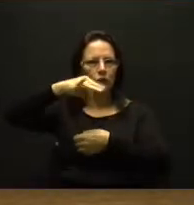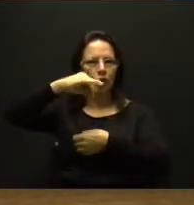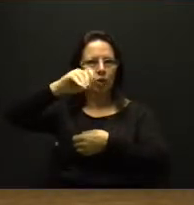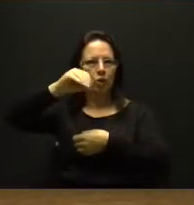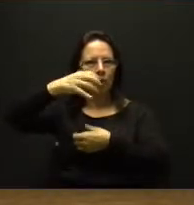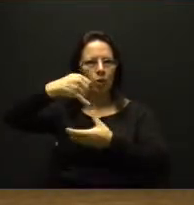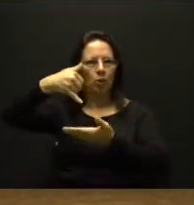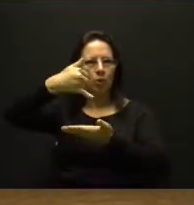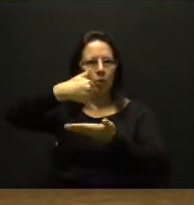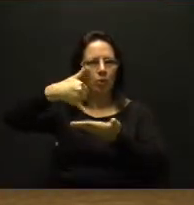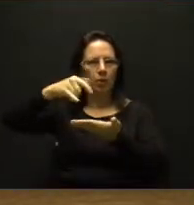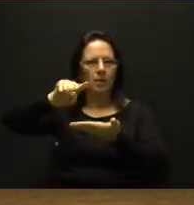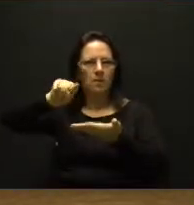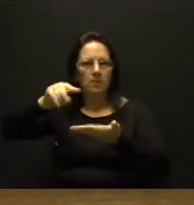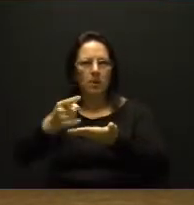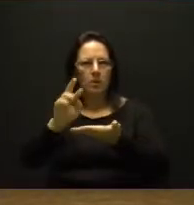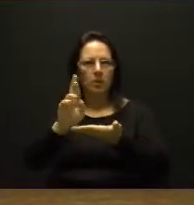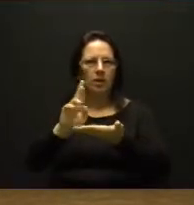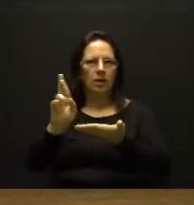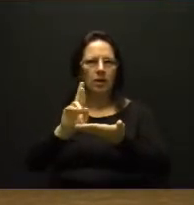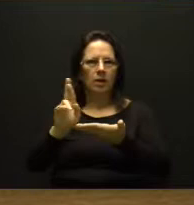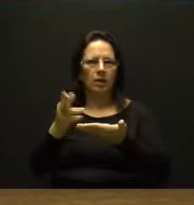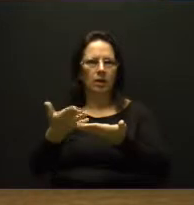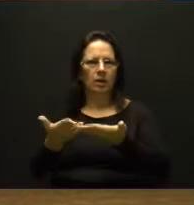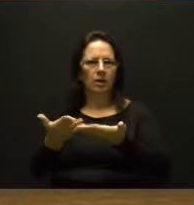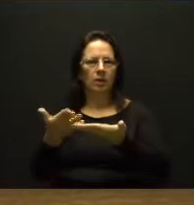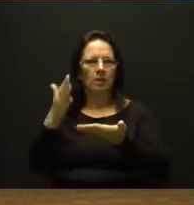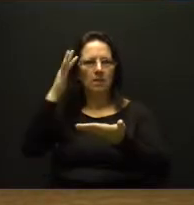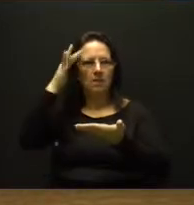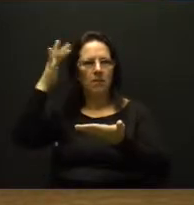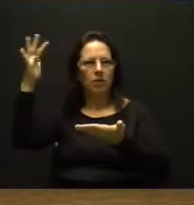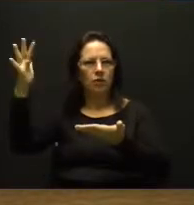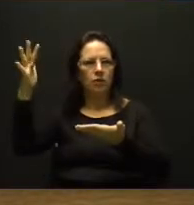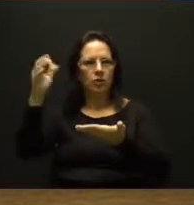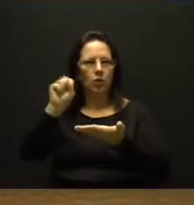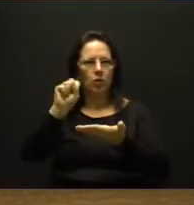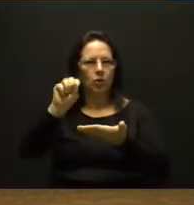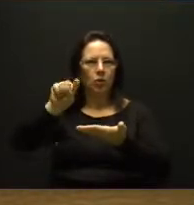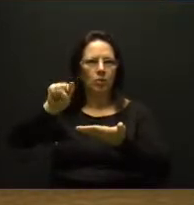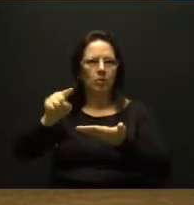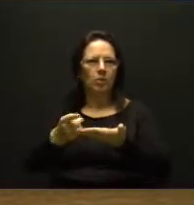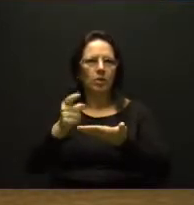torno de quase mil reais imaginem 8 mil reais